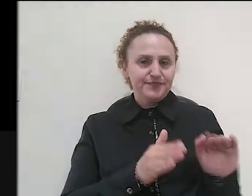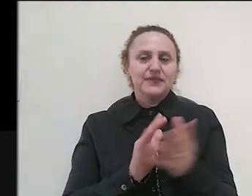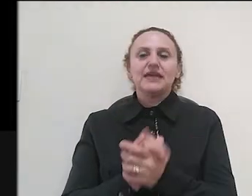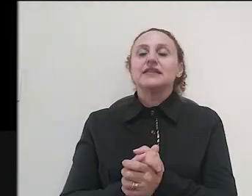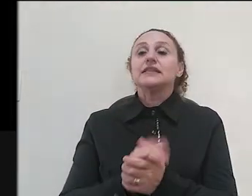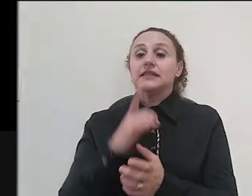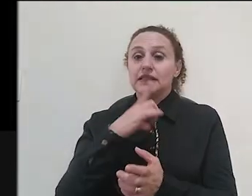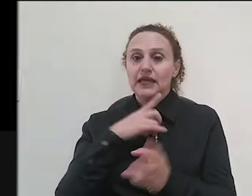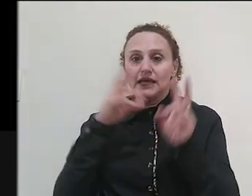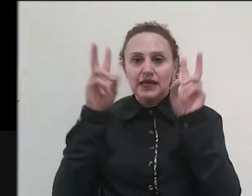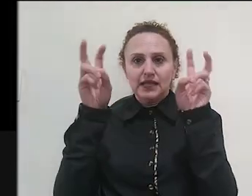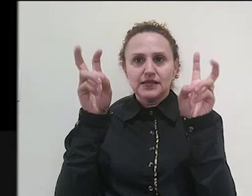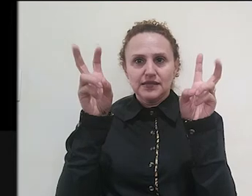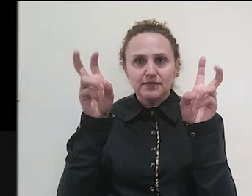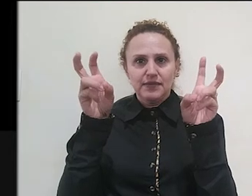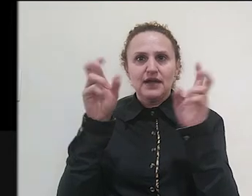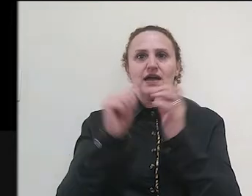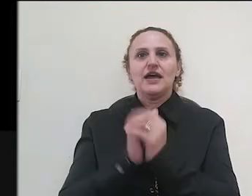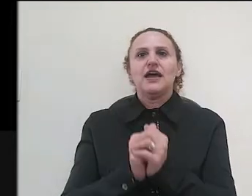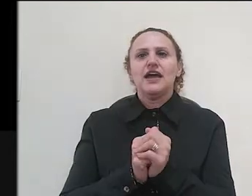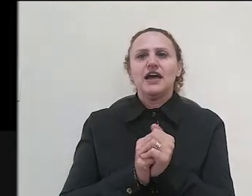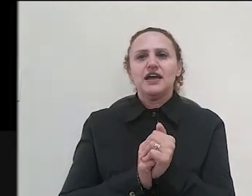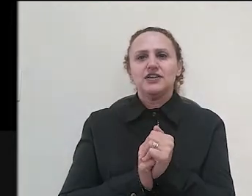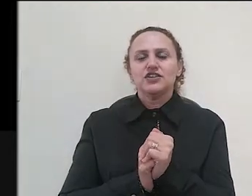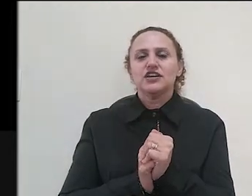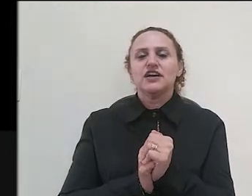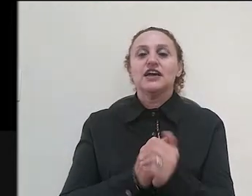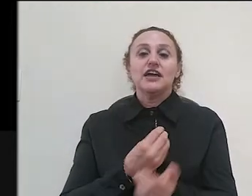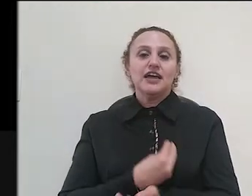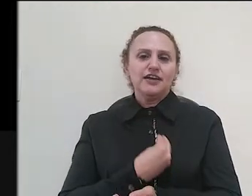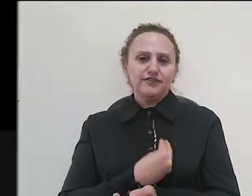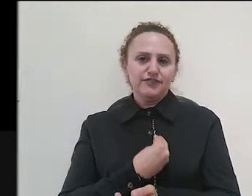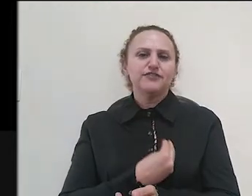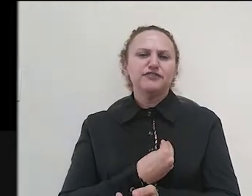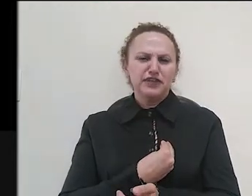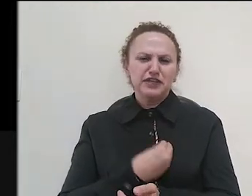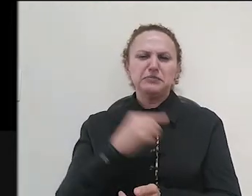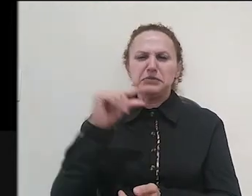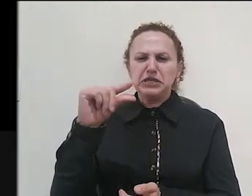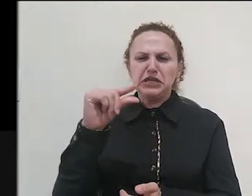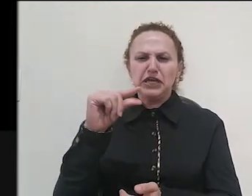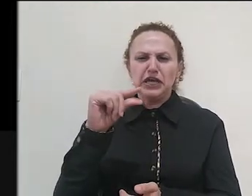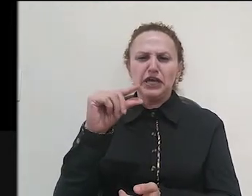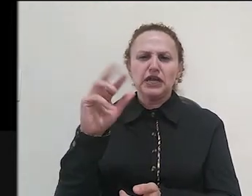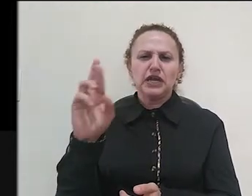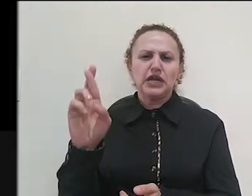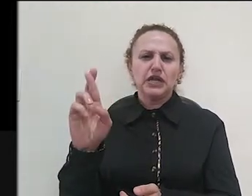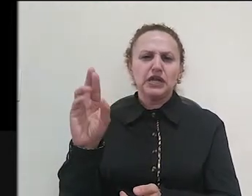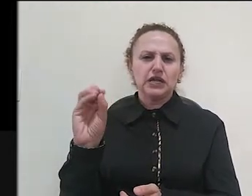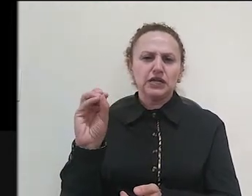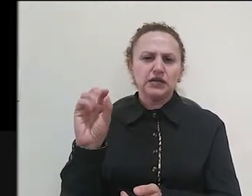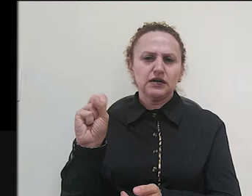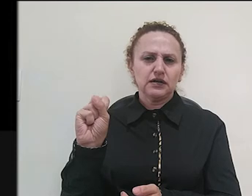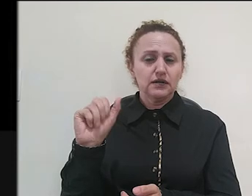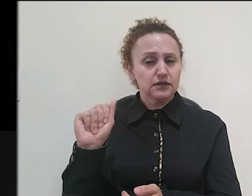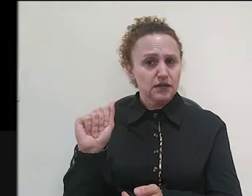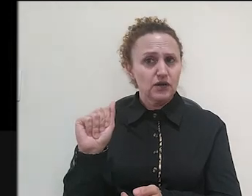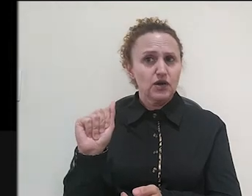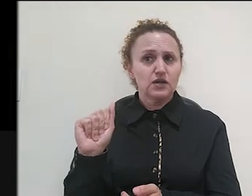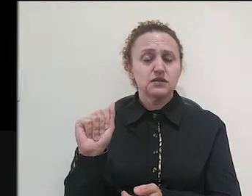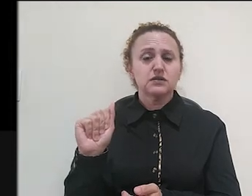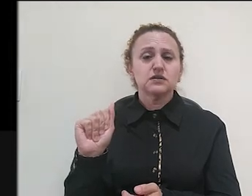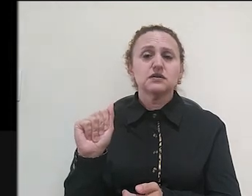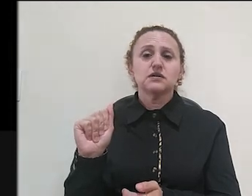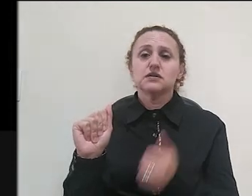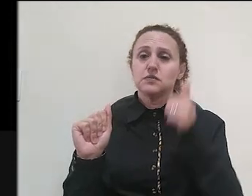essa temática da vida curta da rosa, que nós podemos ver como uma metáfora para a vida humana, para a vida da